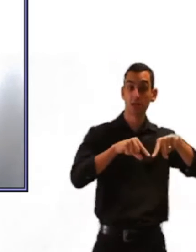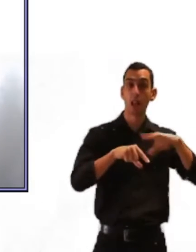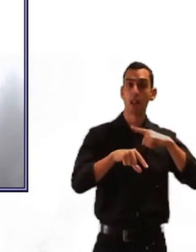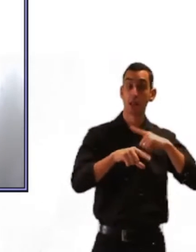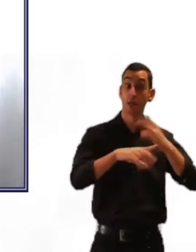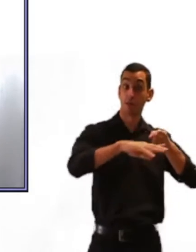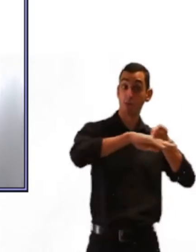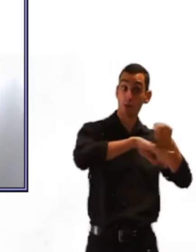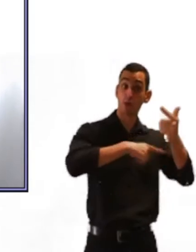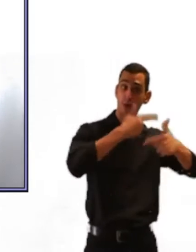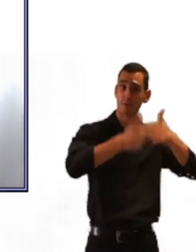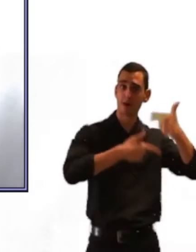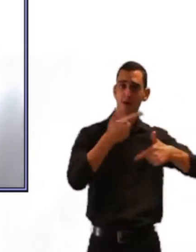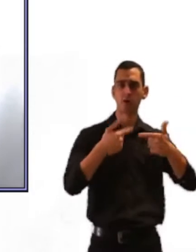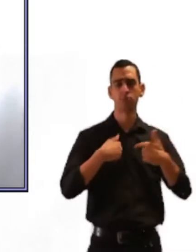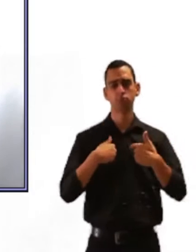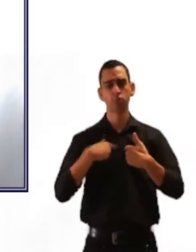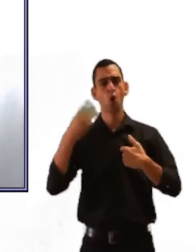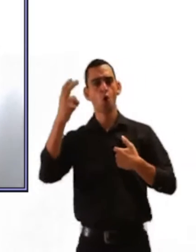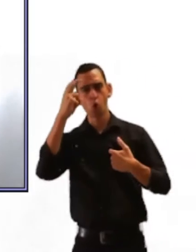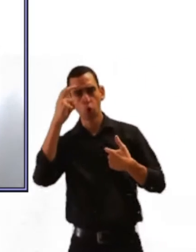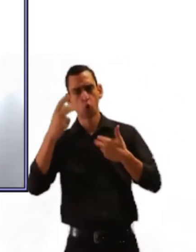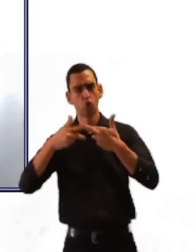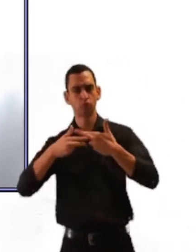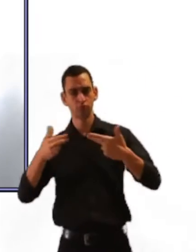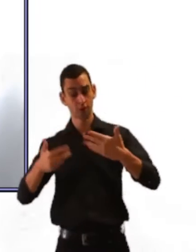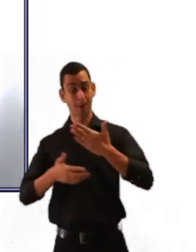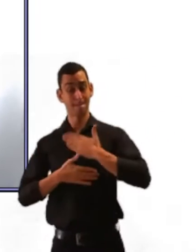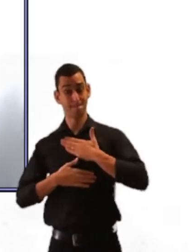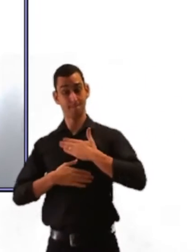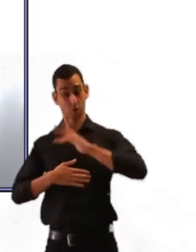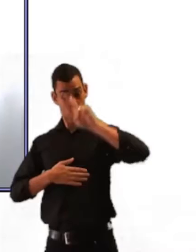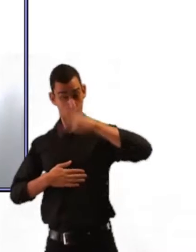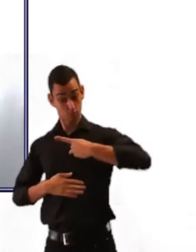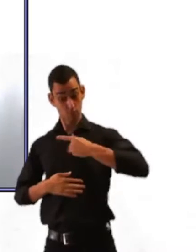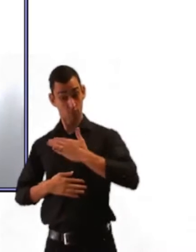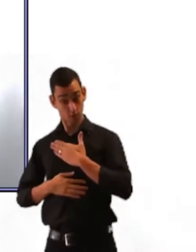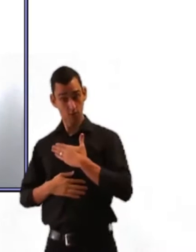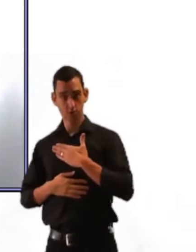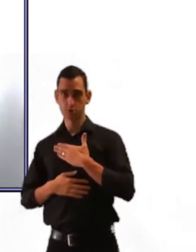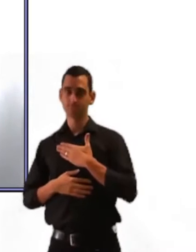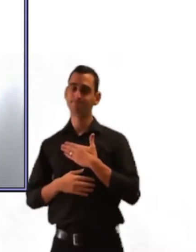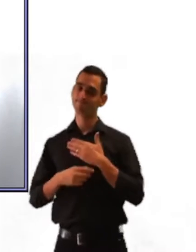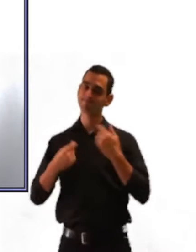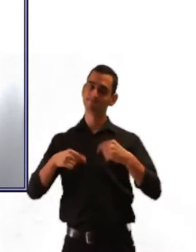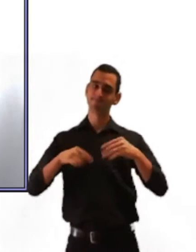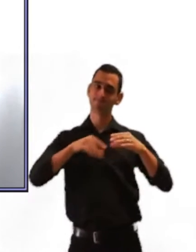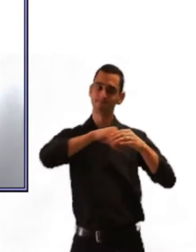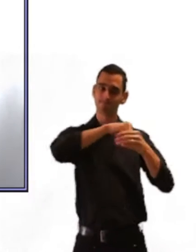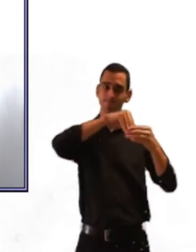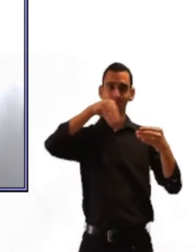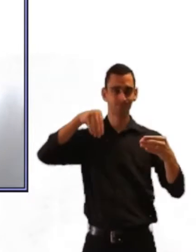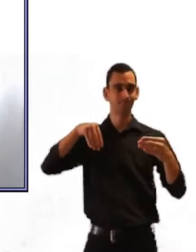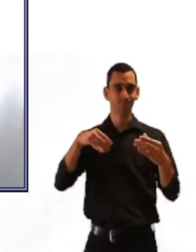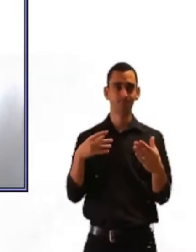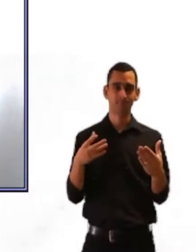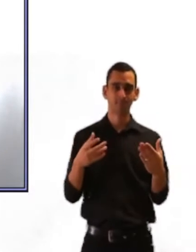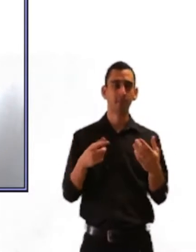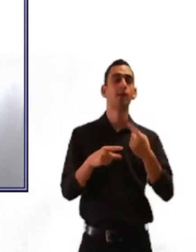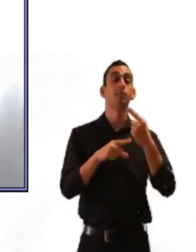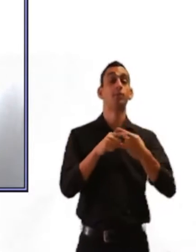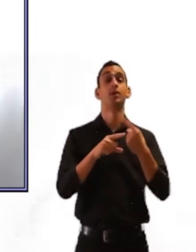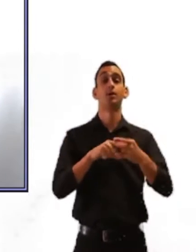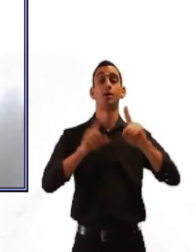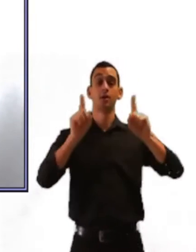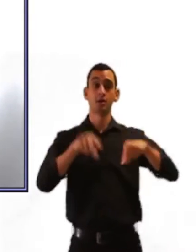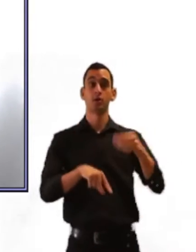ideologias, todas as suas preconcepções de mundo. Esse é um modelo inviável, né? Porque é o ser